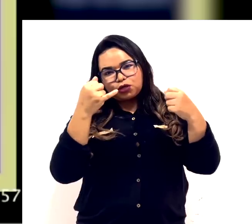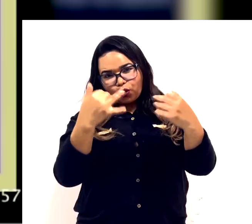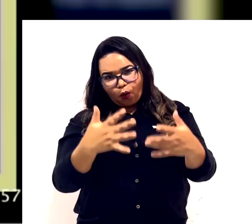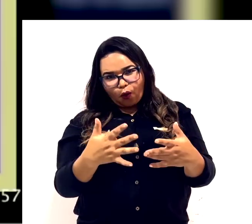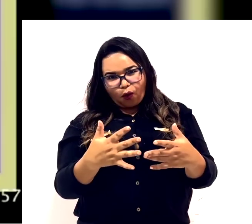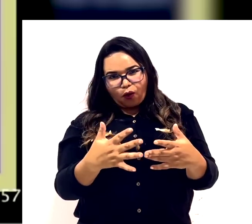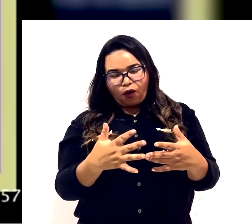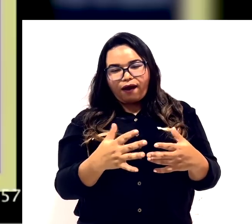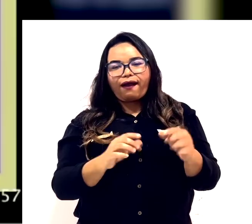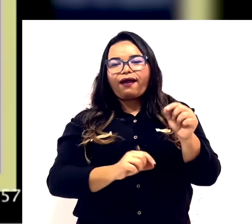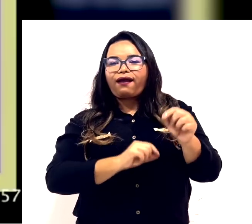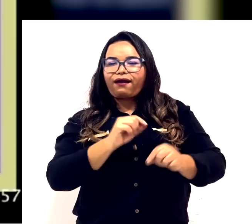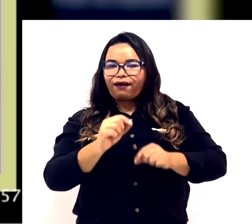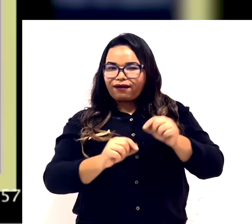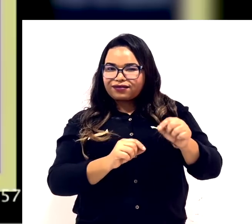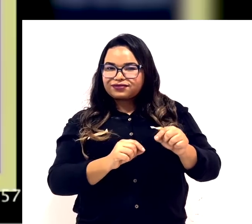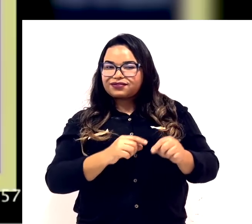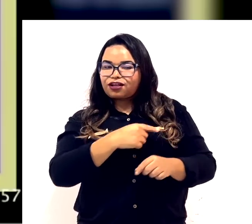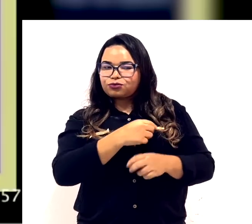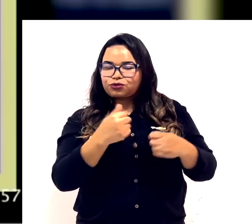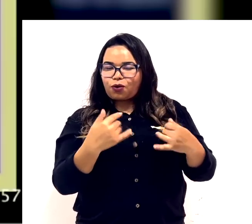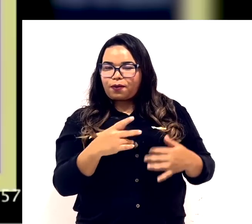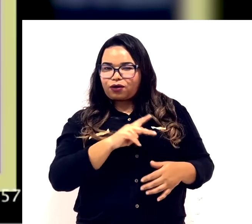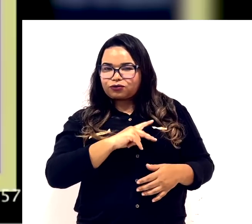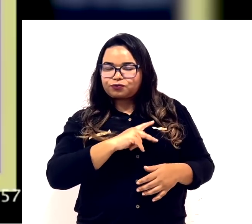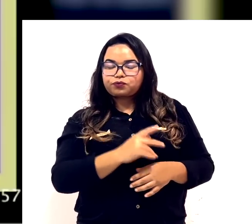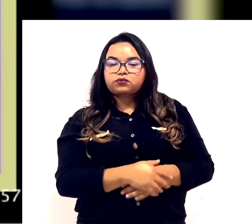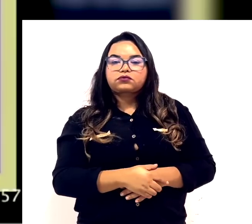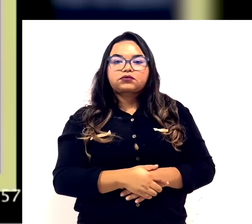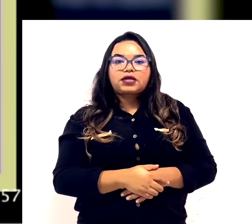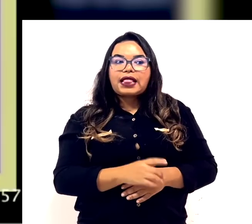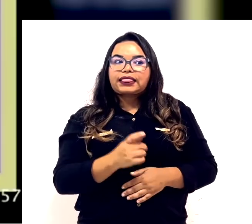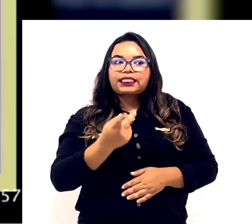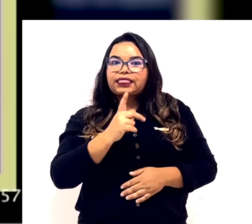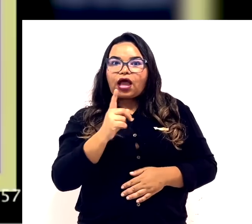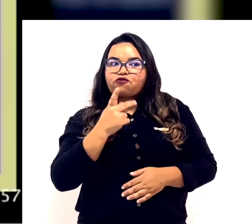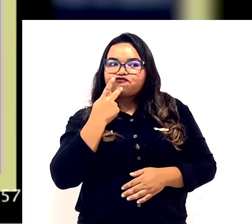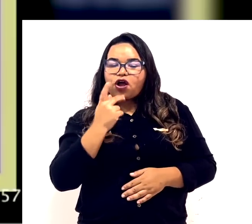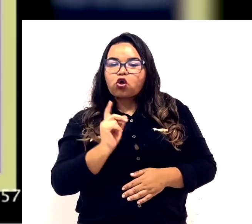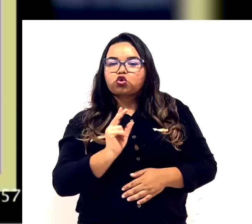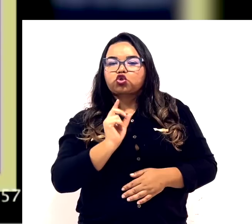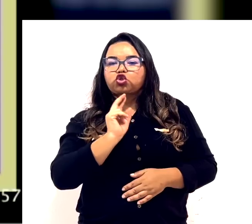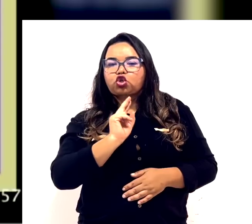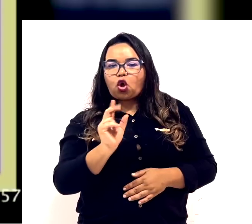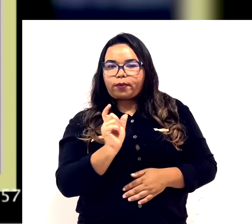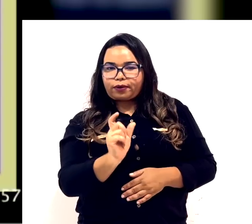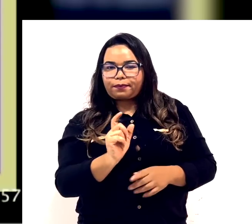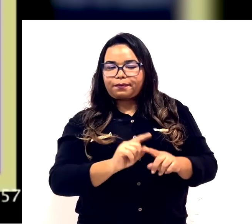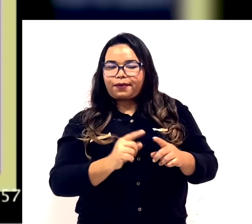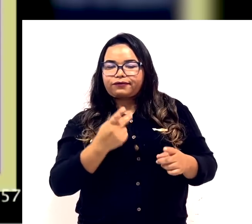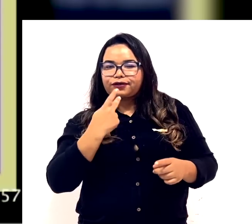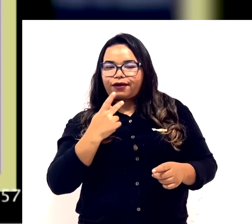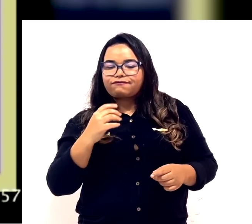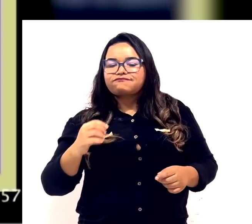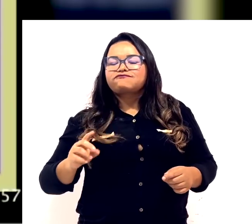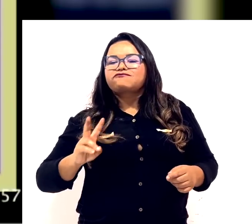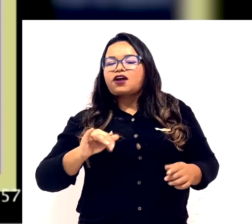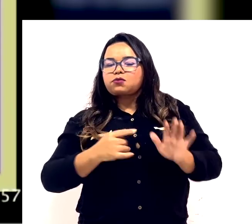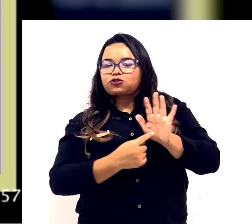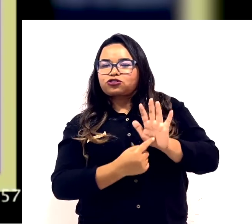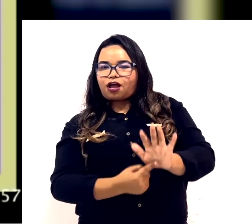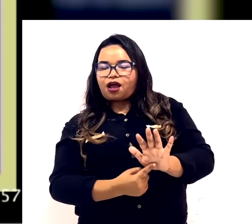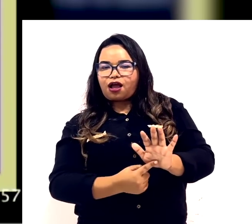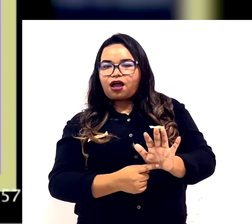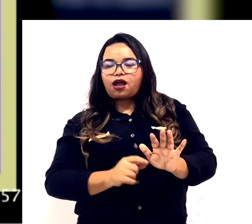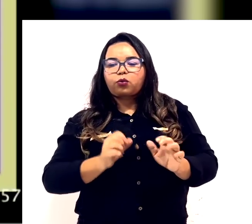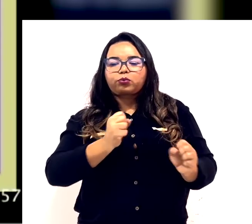vos dizia, mas ele não menciona isso aqui. E então será revelado o iníquo, a quem o Senhor desfará pelo sopro da sua boca e aniquilará